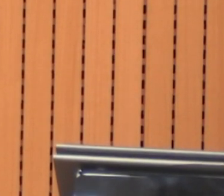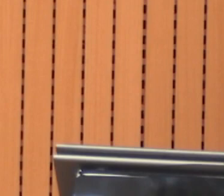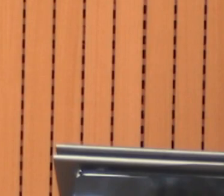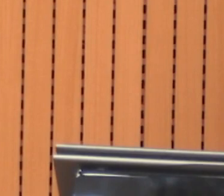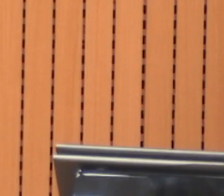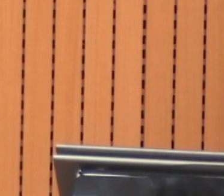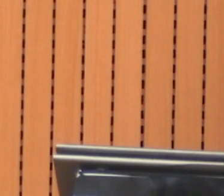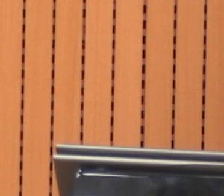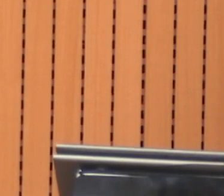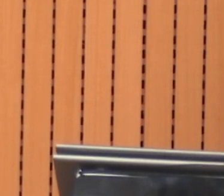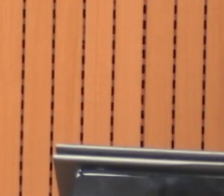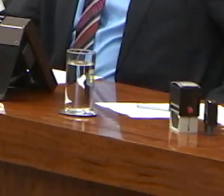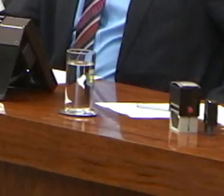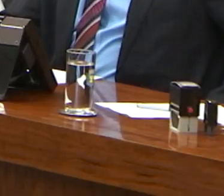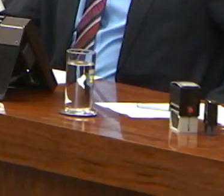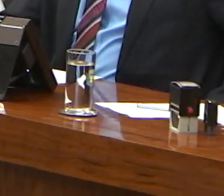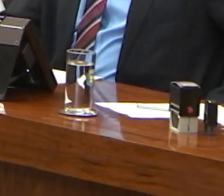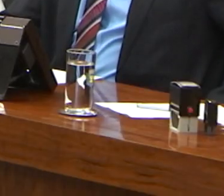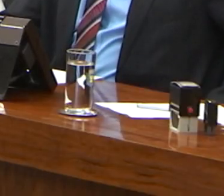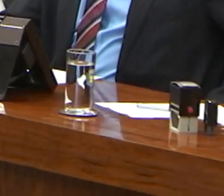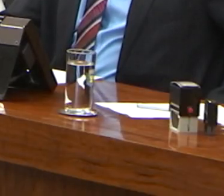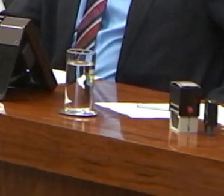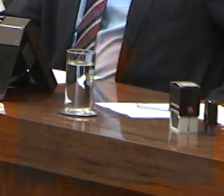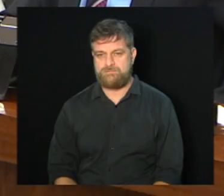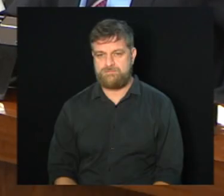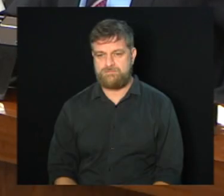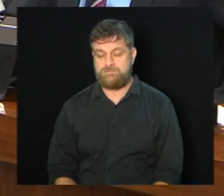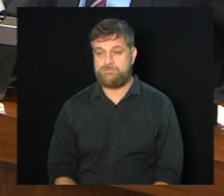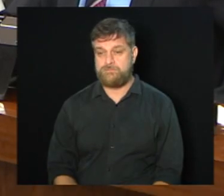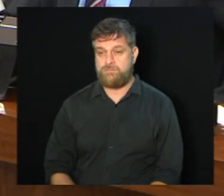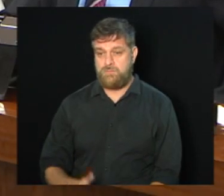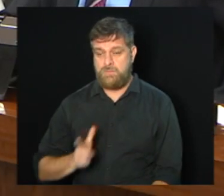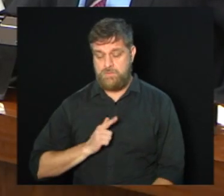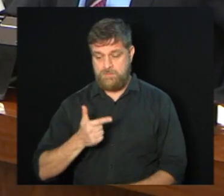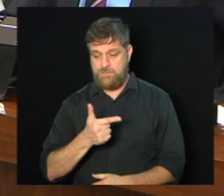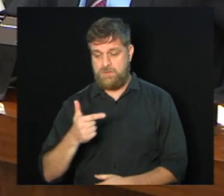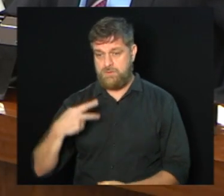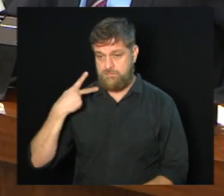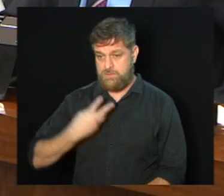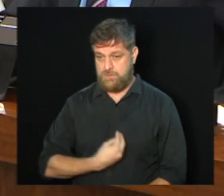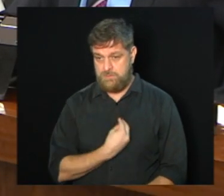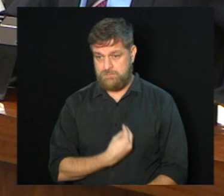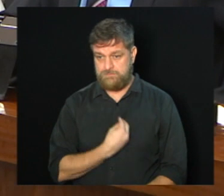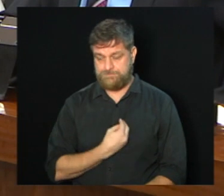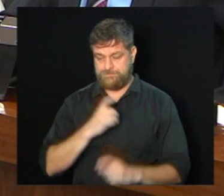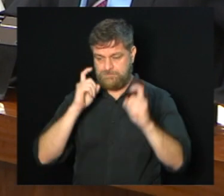presentes, a número regimental, continuemos com a sessão.